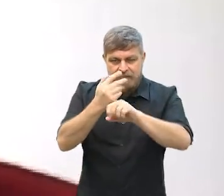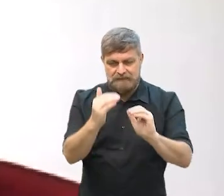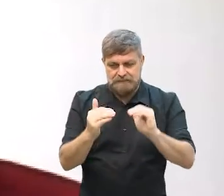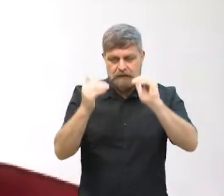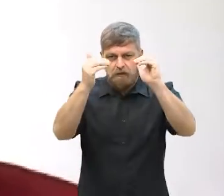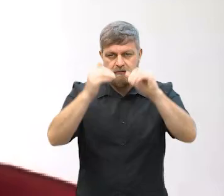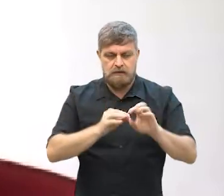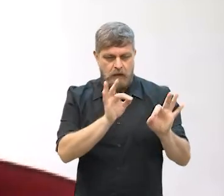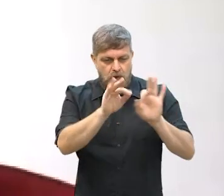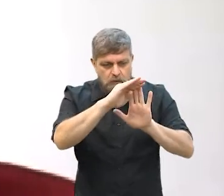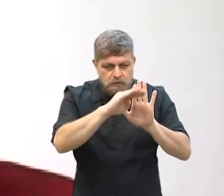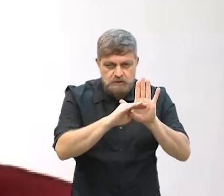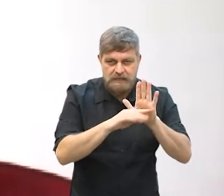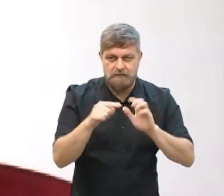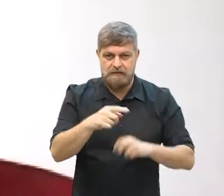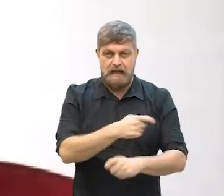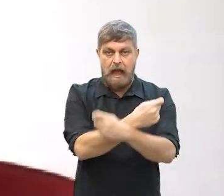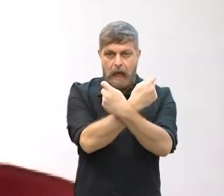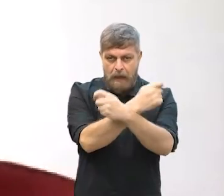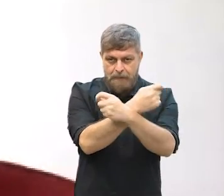tudo. Então, lá no site